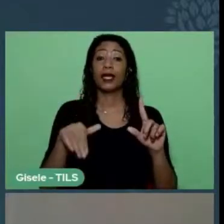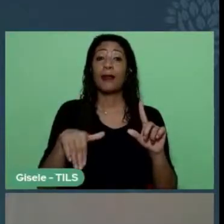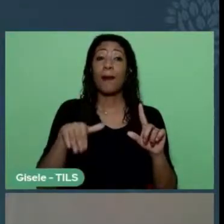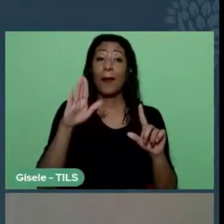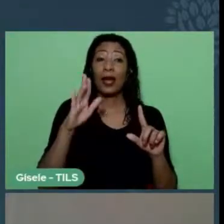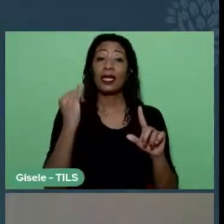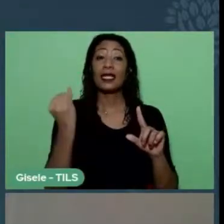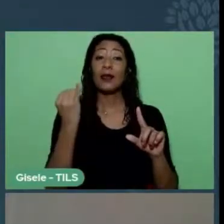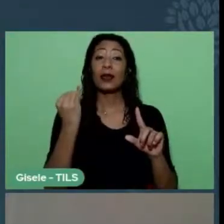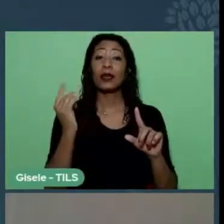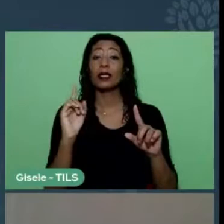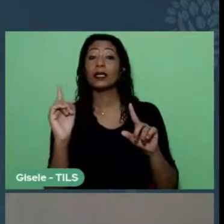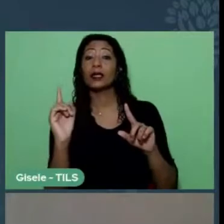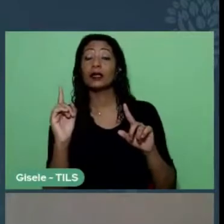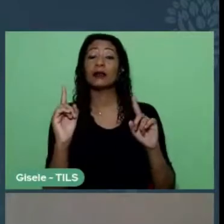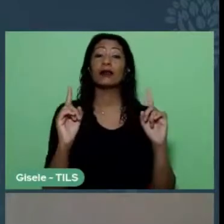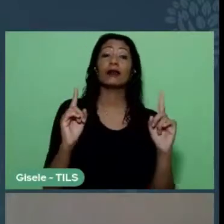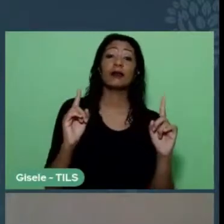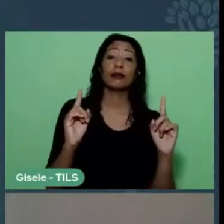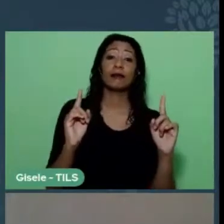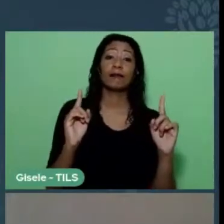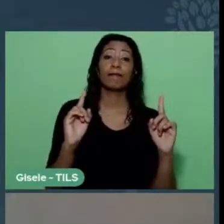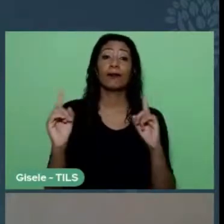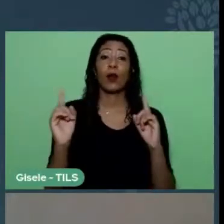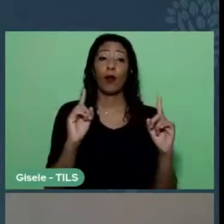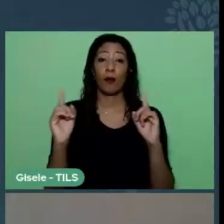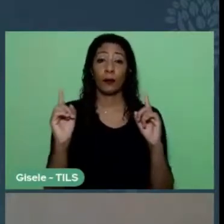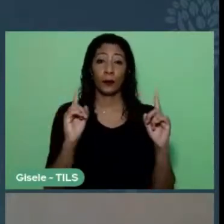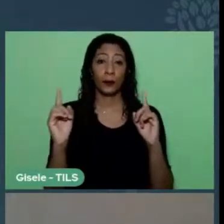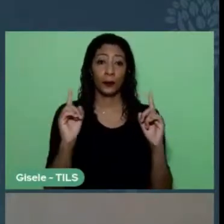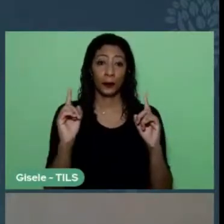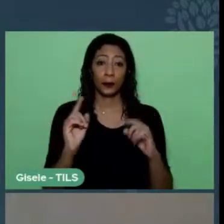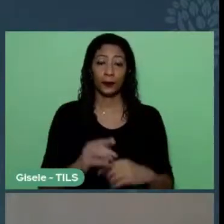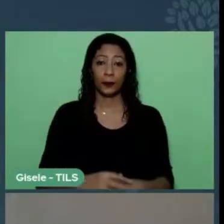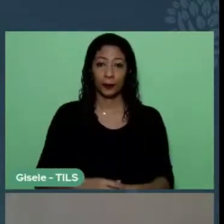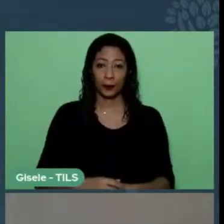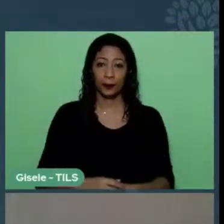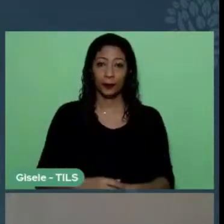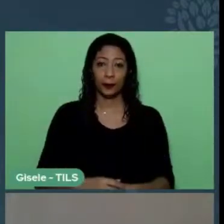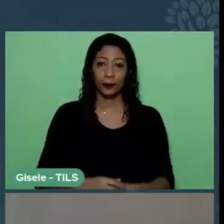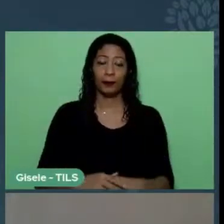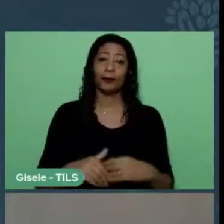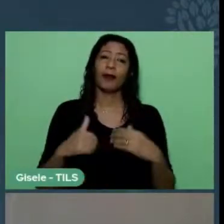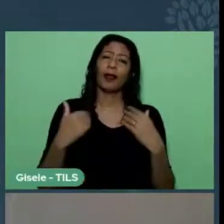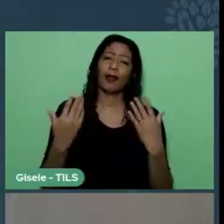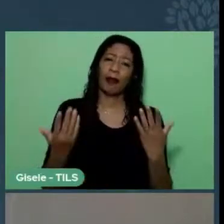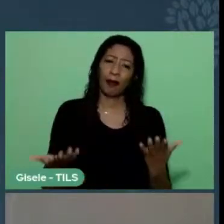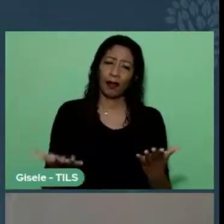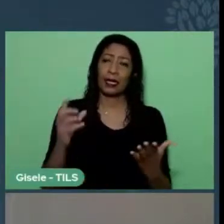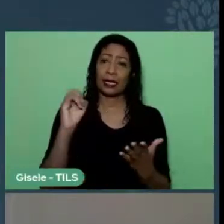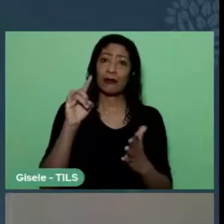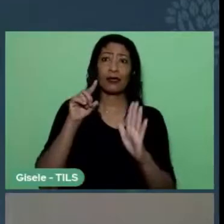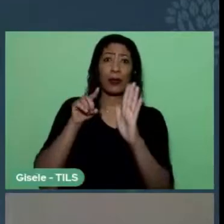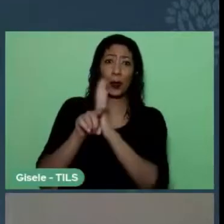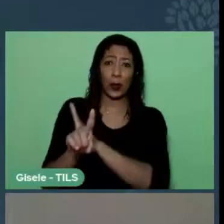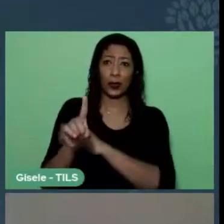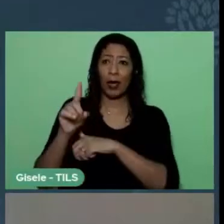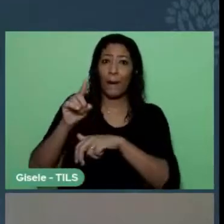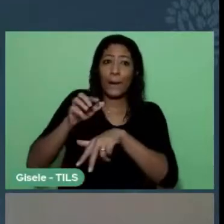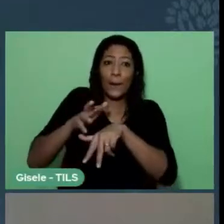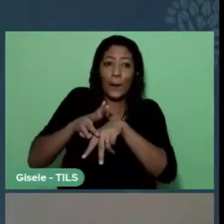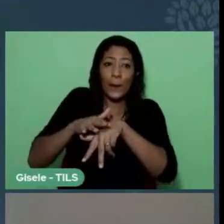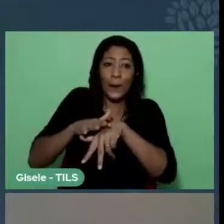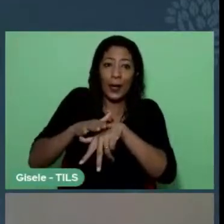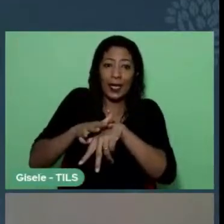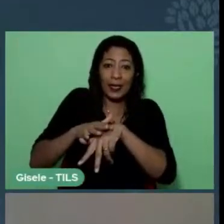tratar? Seria a inflamação ou a broncoconstricção? E aí, obviamente, se você perguntar para qualquer paciente, eu acho que esse aqui,